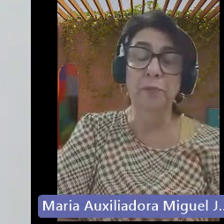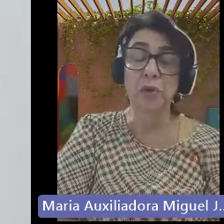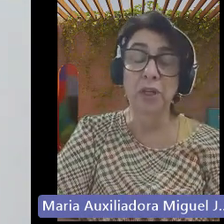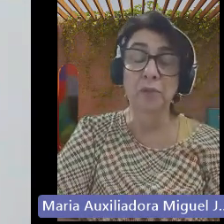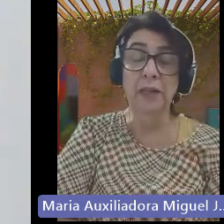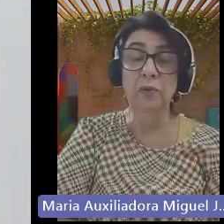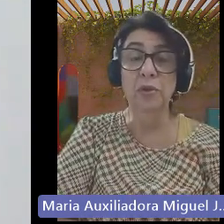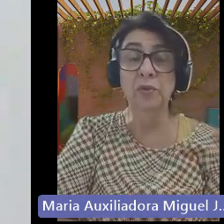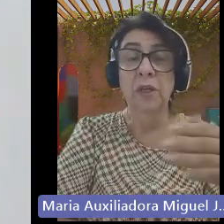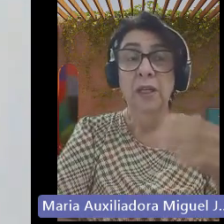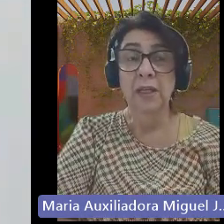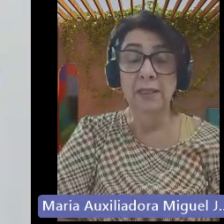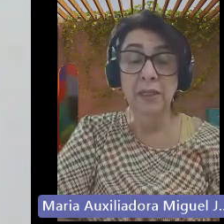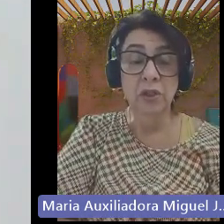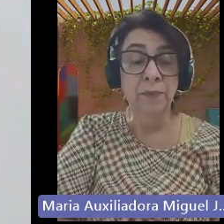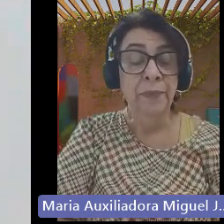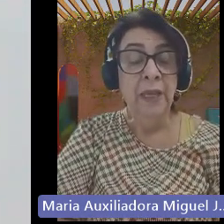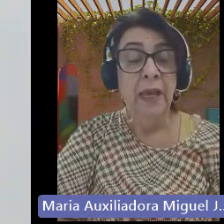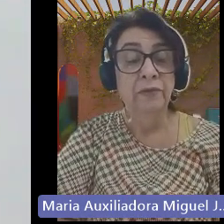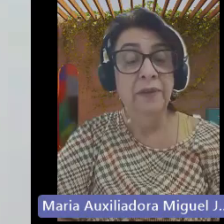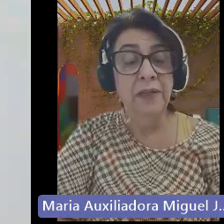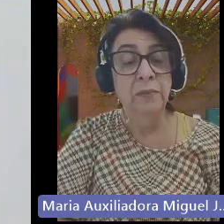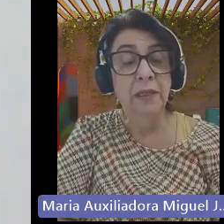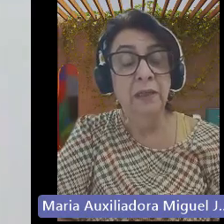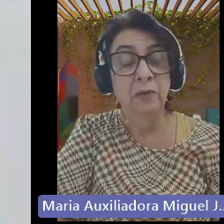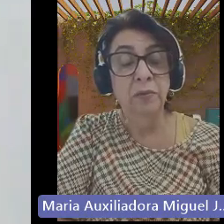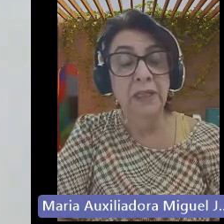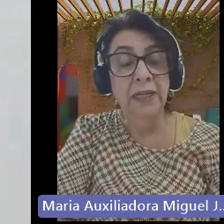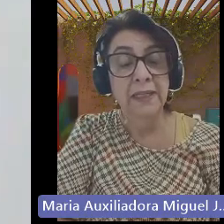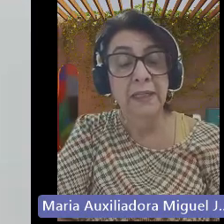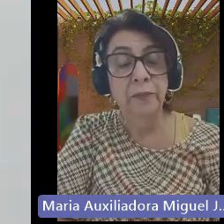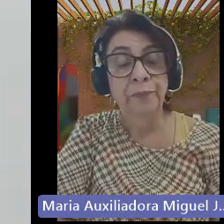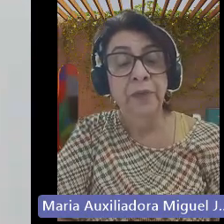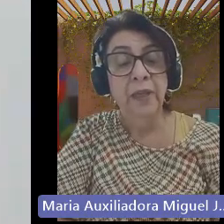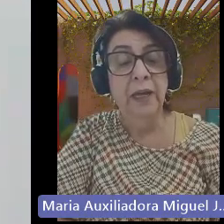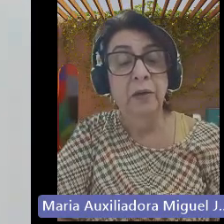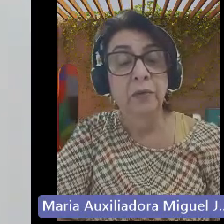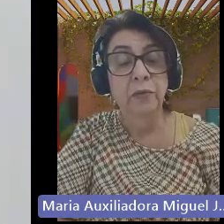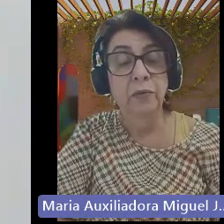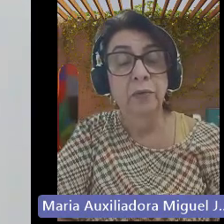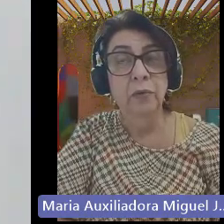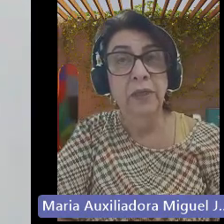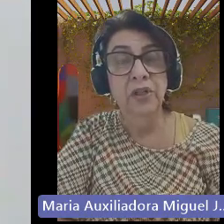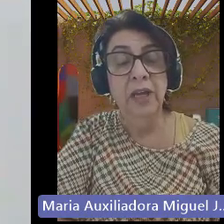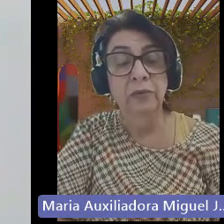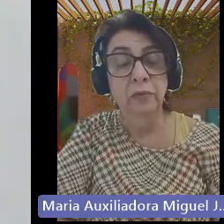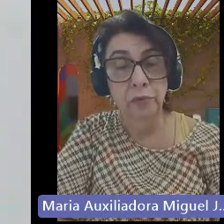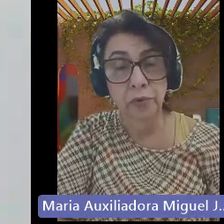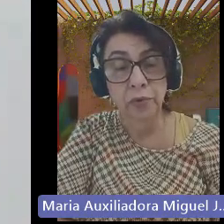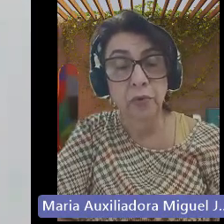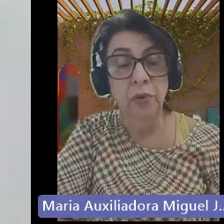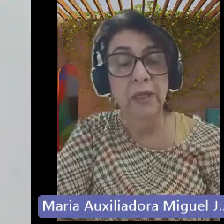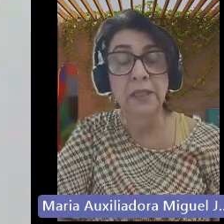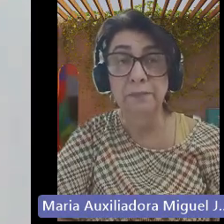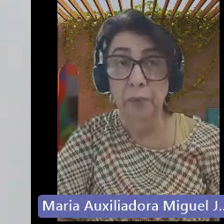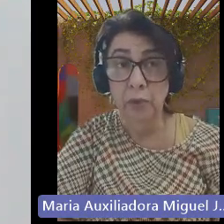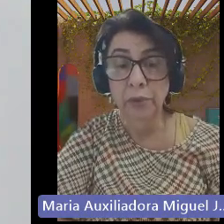processo, do projeto pedagógico que existe, aí eu faço uma comunicação ao colegiado do